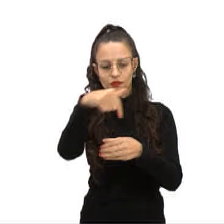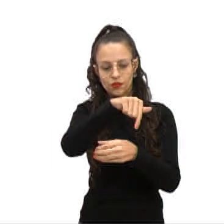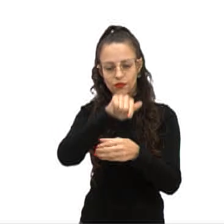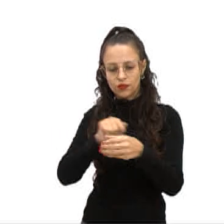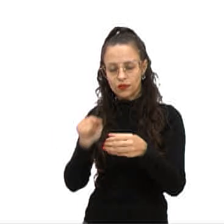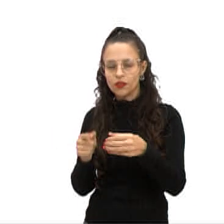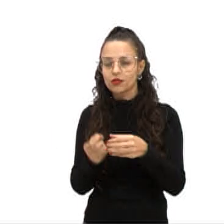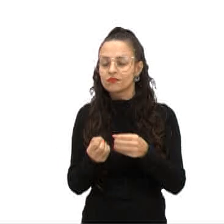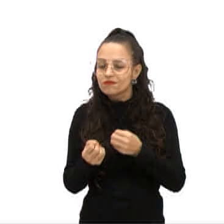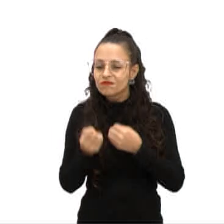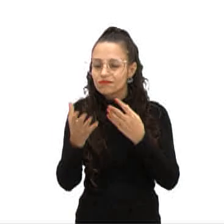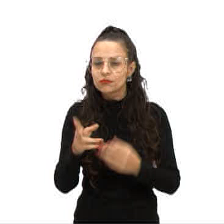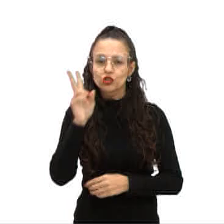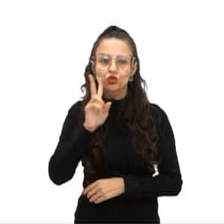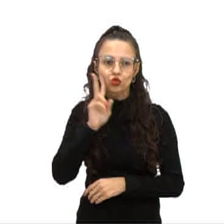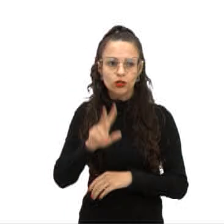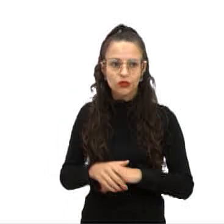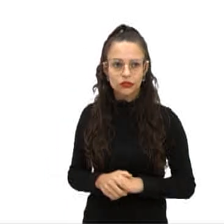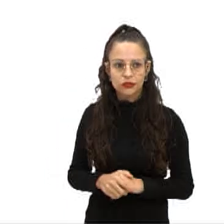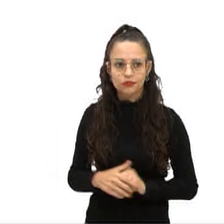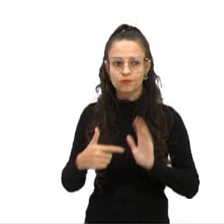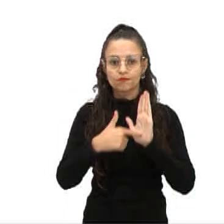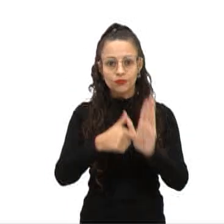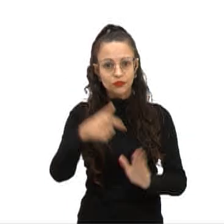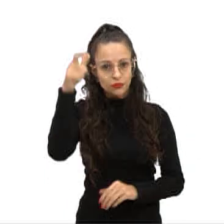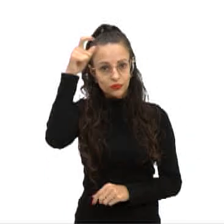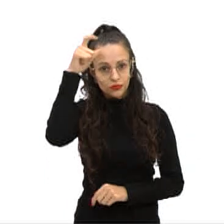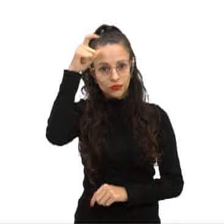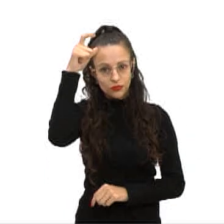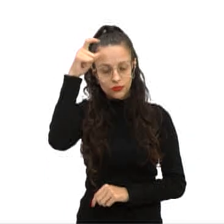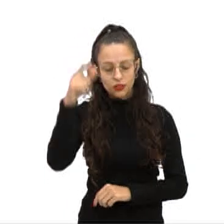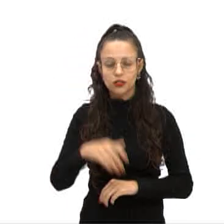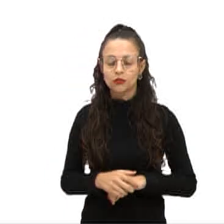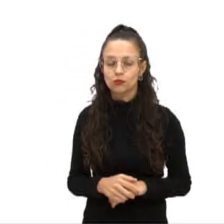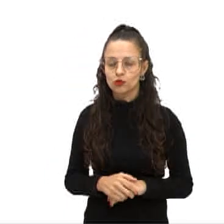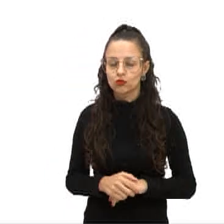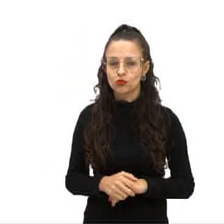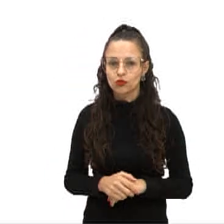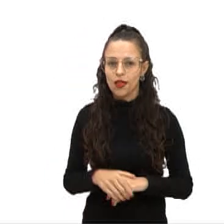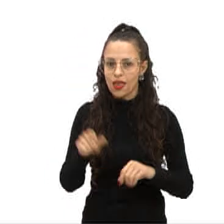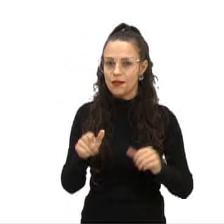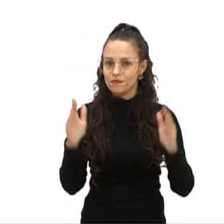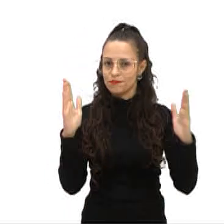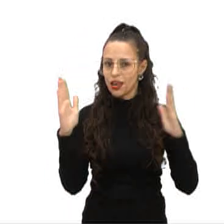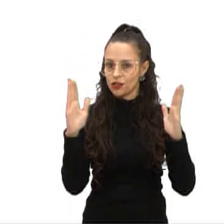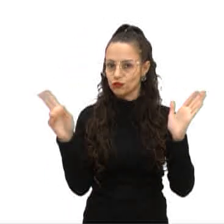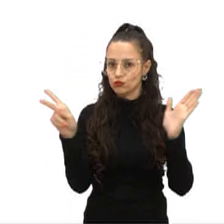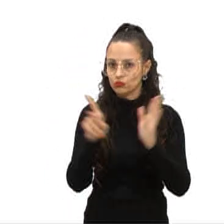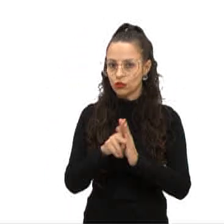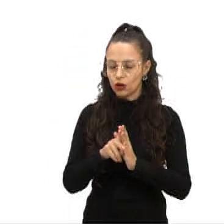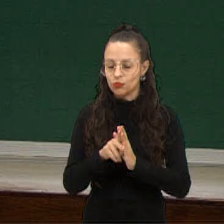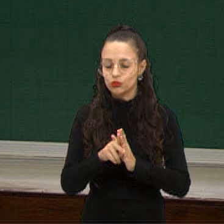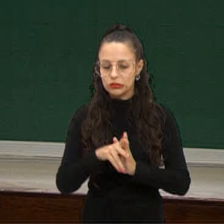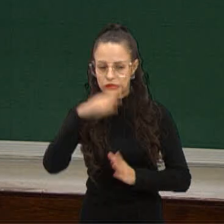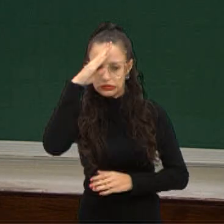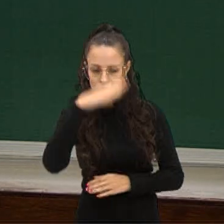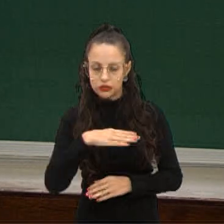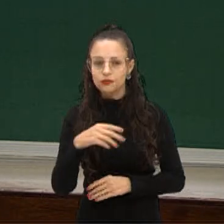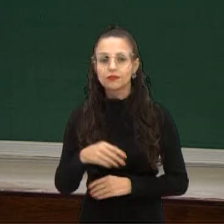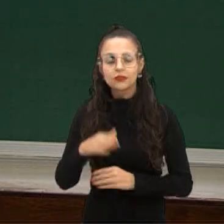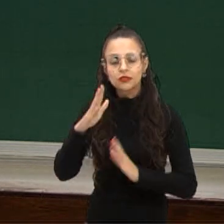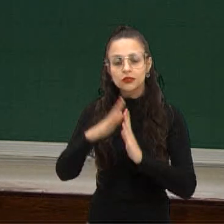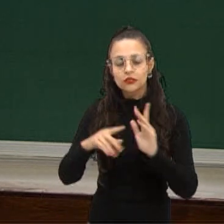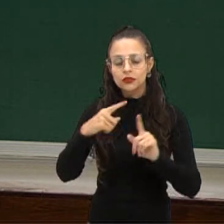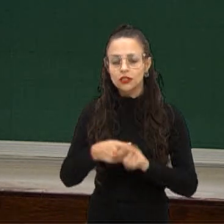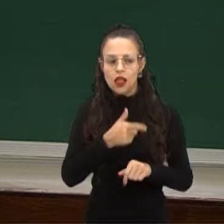da história. Figura do demônio, idade média, idade das trevas. Então, a igreja